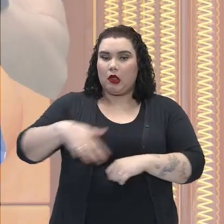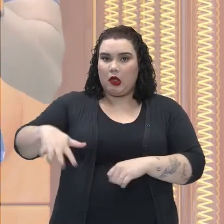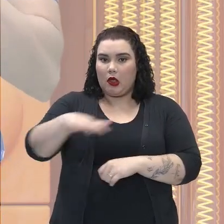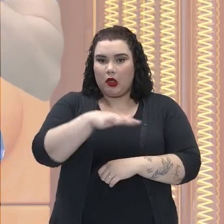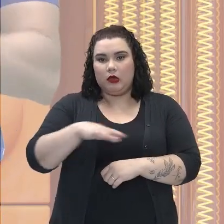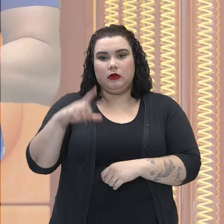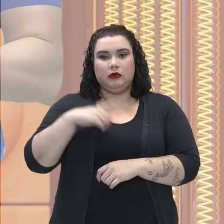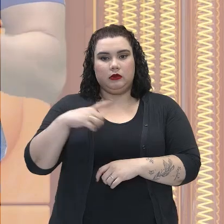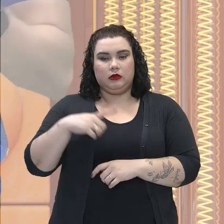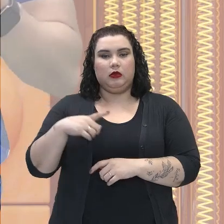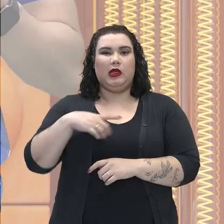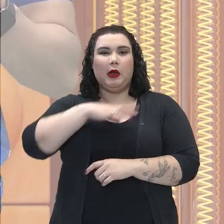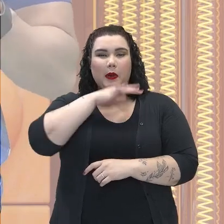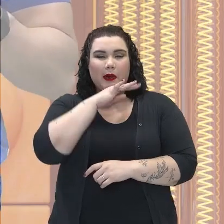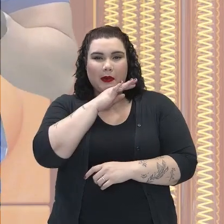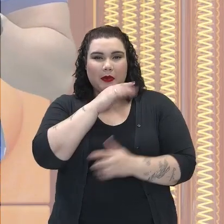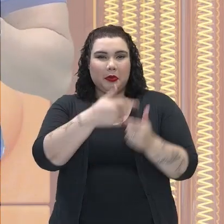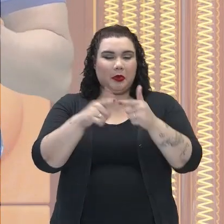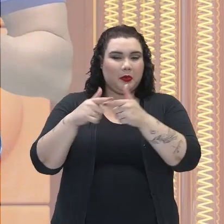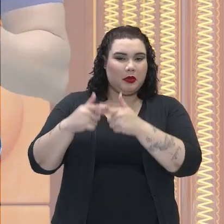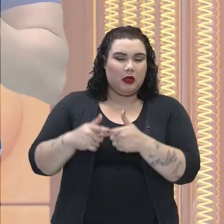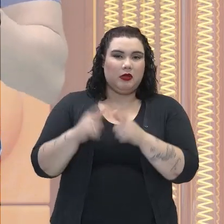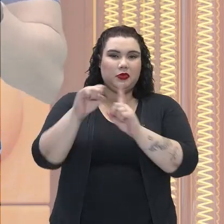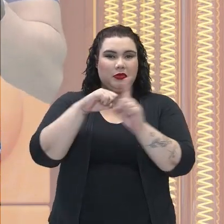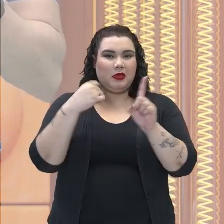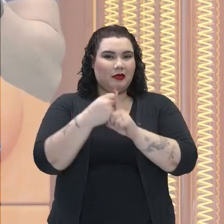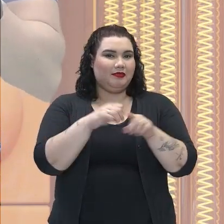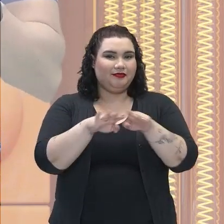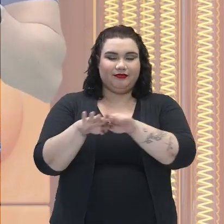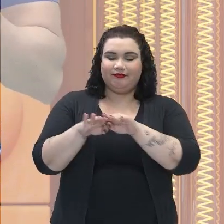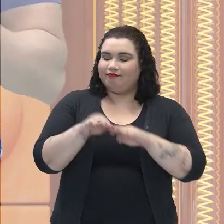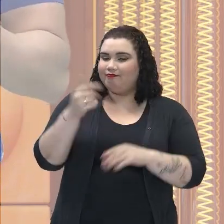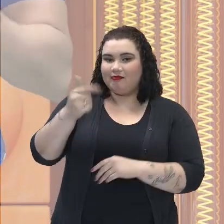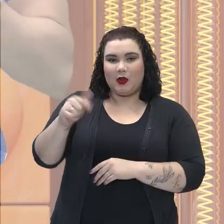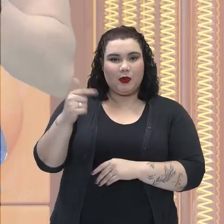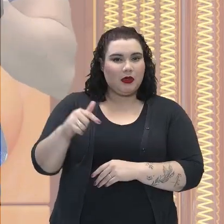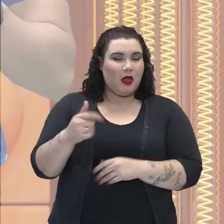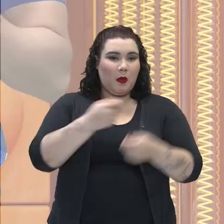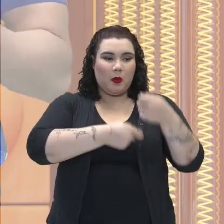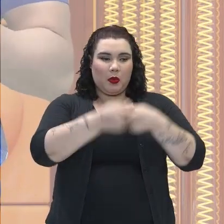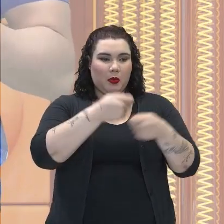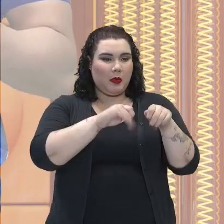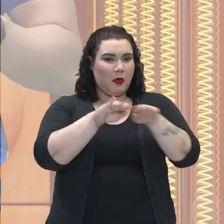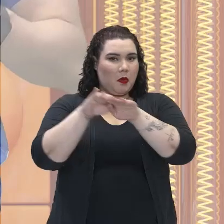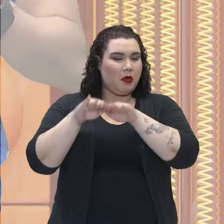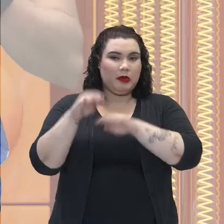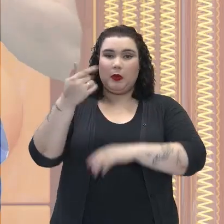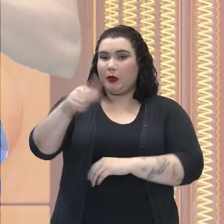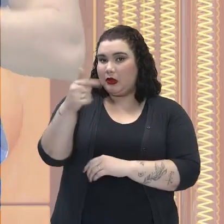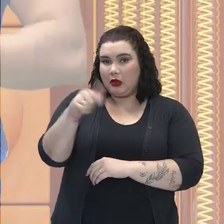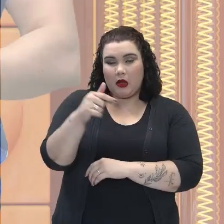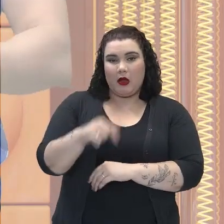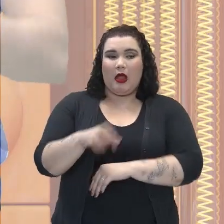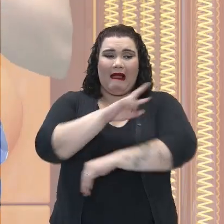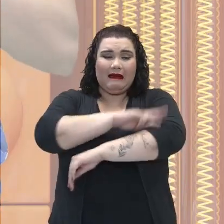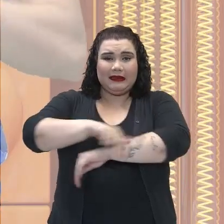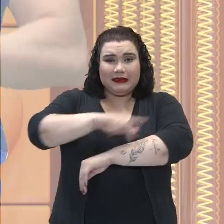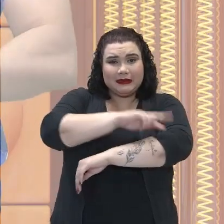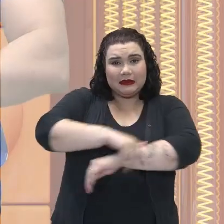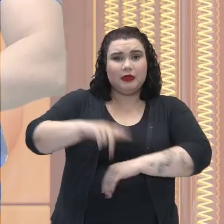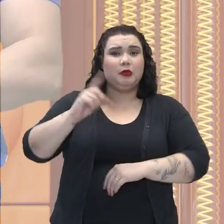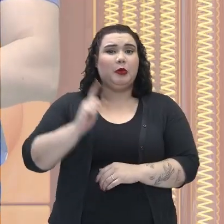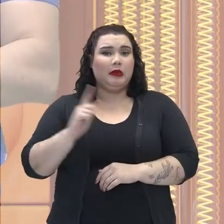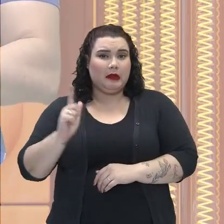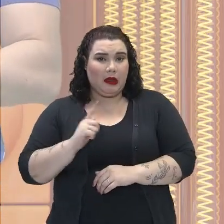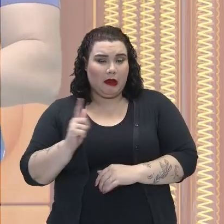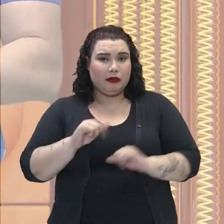deixou um legado ruim de desigualdade social, de desigualdade econômica, racismo estrutural. Então, boa parte das coisas ruins